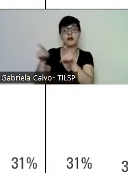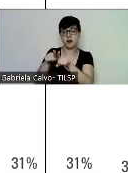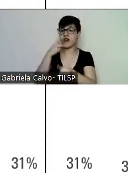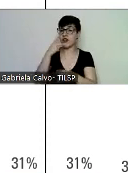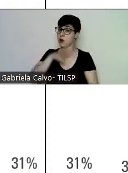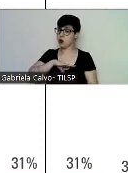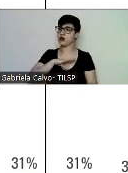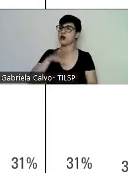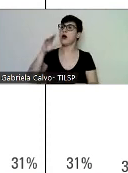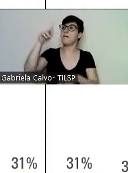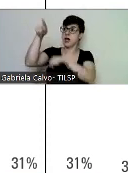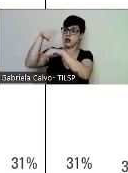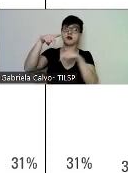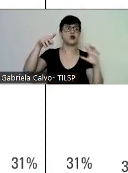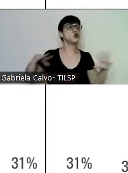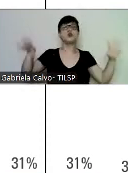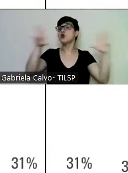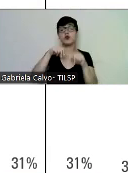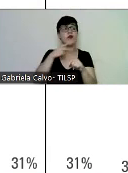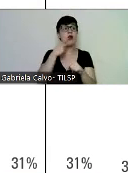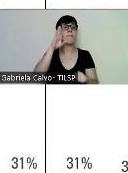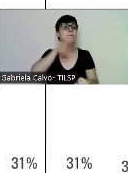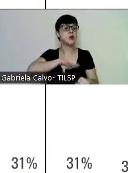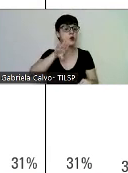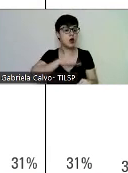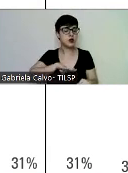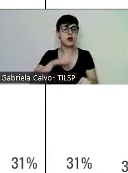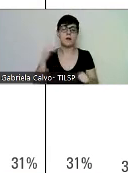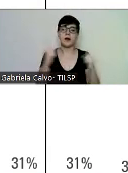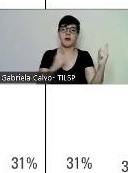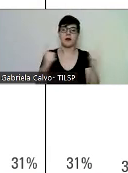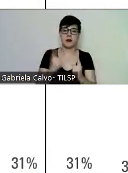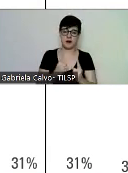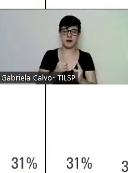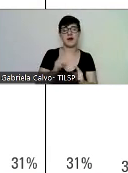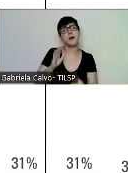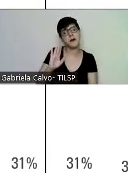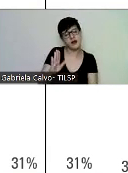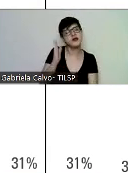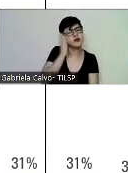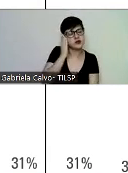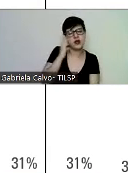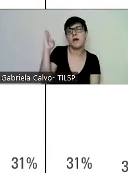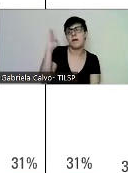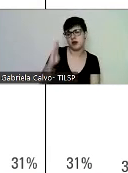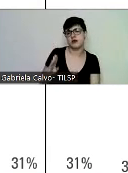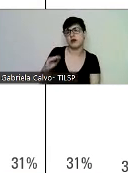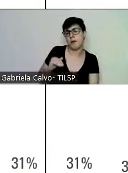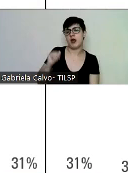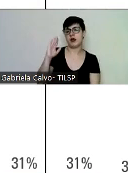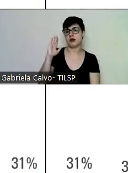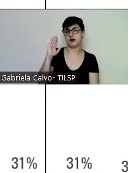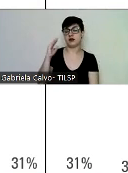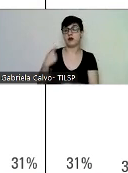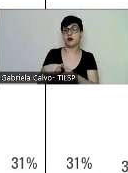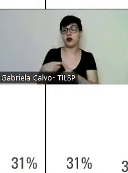discussão realmente numa comunidade de língua portuguesa mas logicamente a gente sabe que o Brasil teve um protagonismo nesse processo até pelo grande número